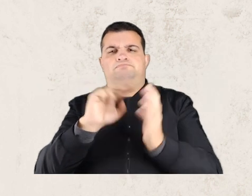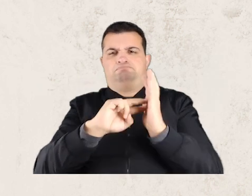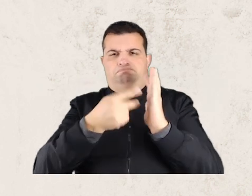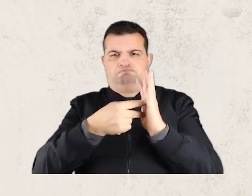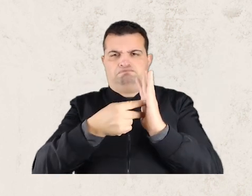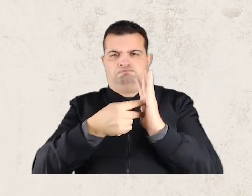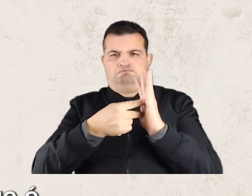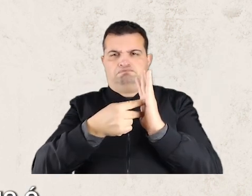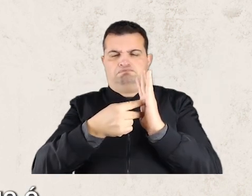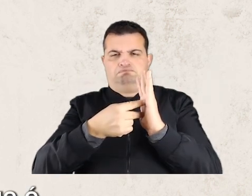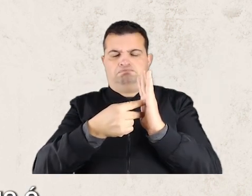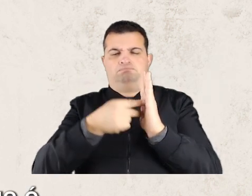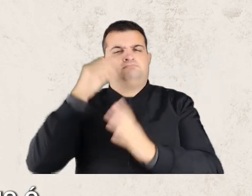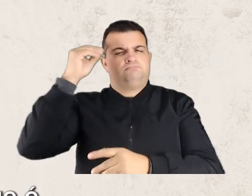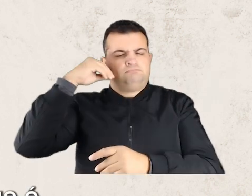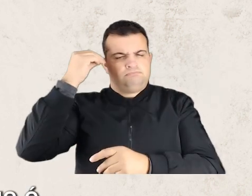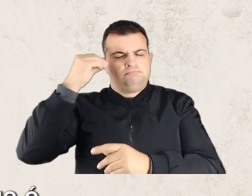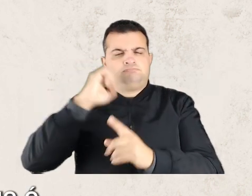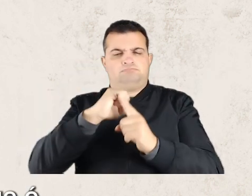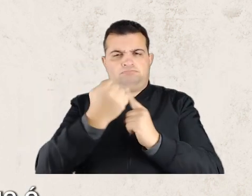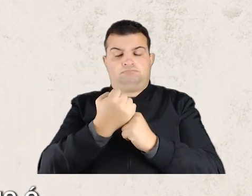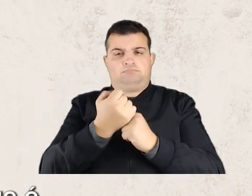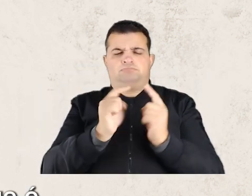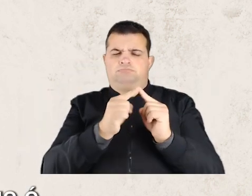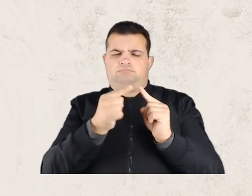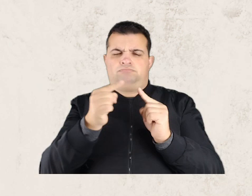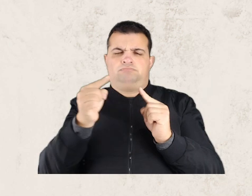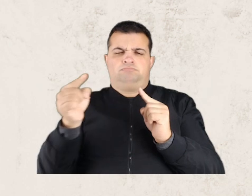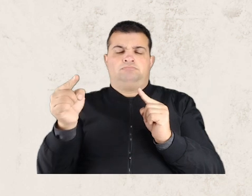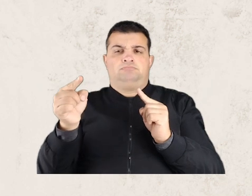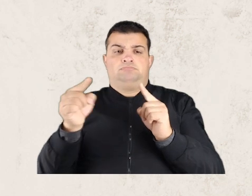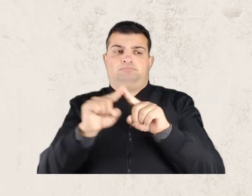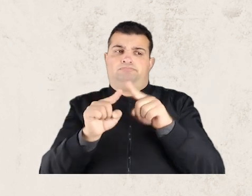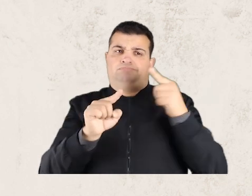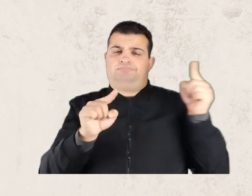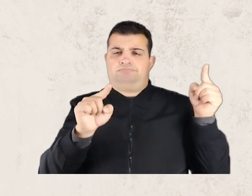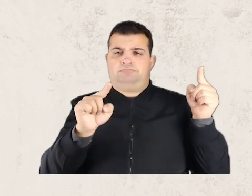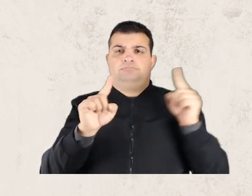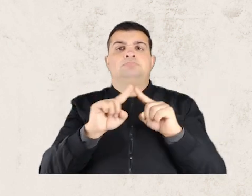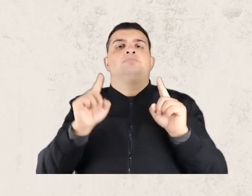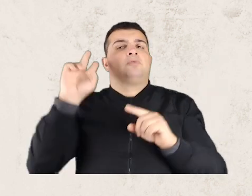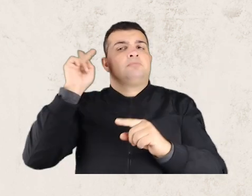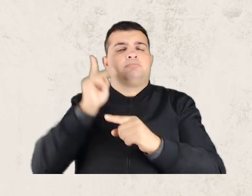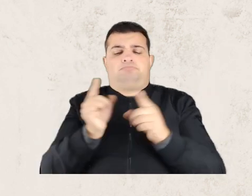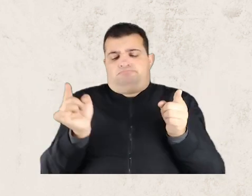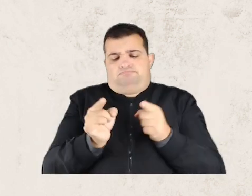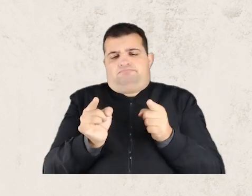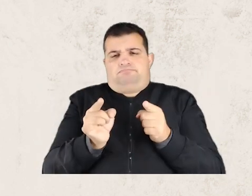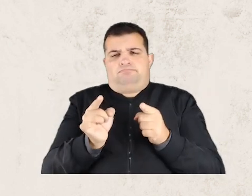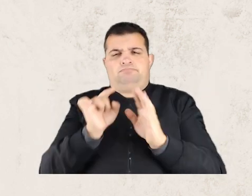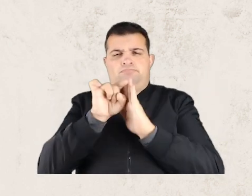coisas diferentes. Então vamos começar por entender o que é a psicologia social.